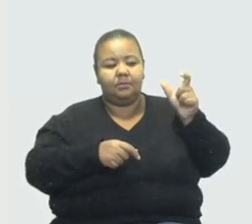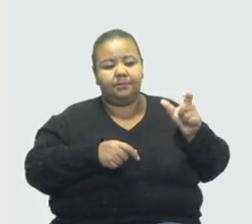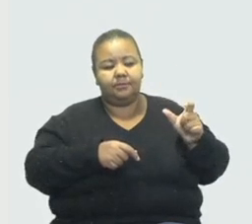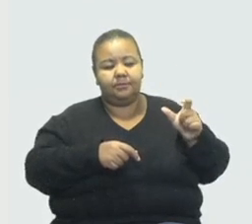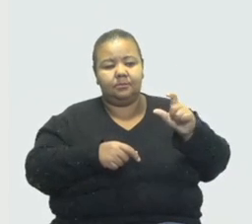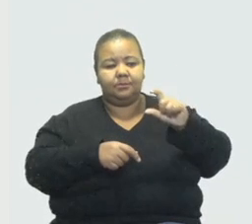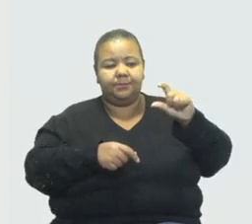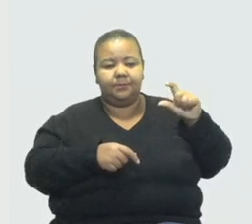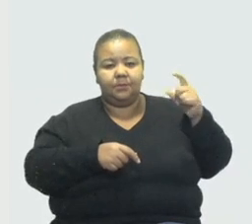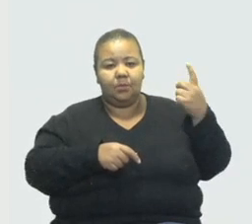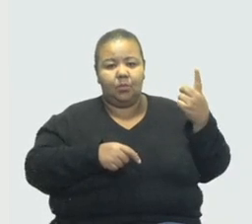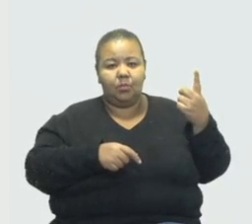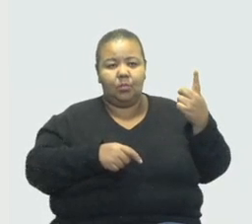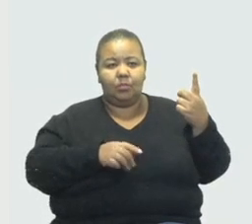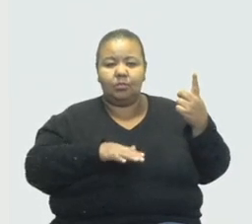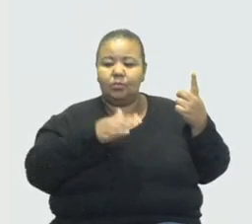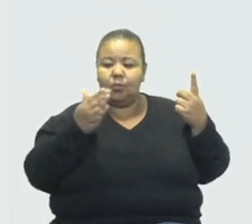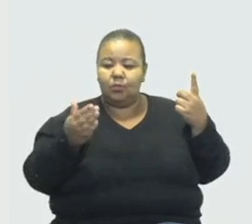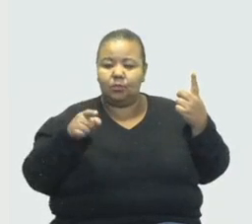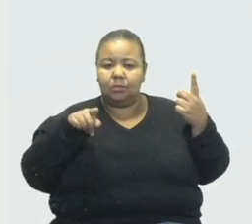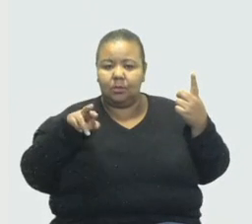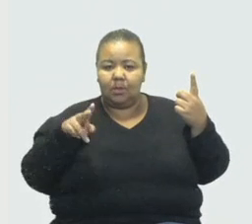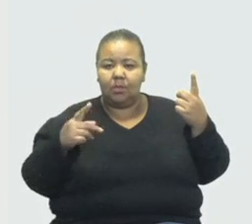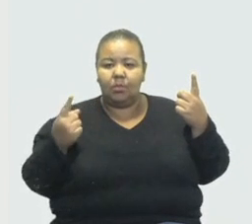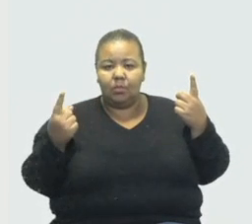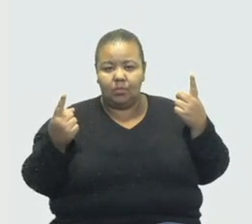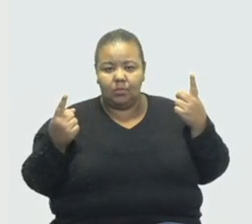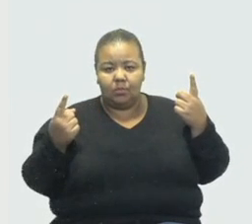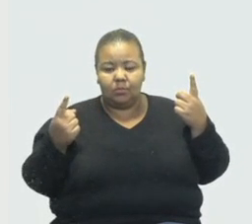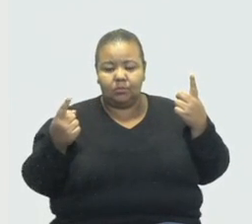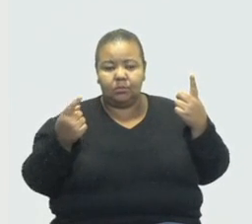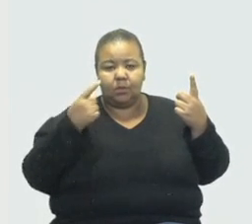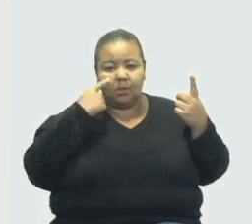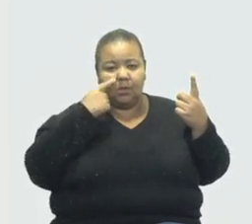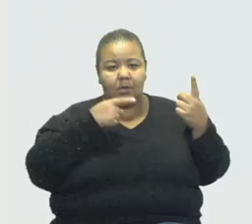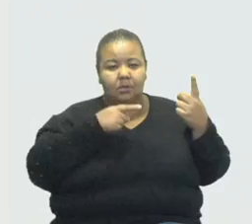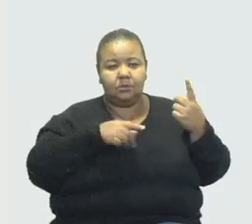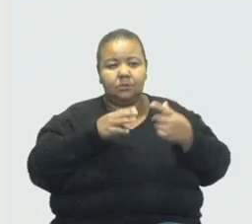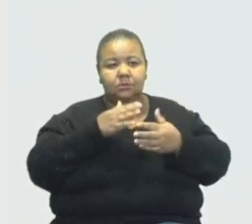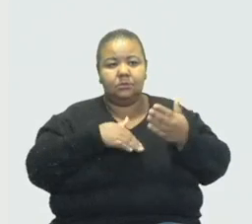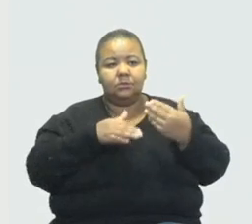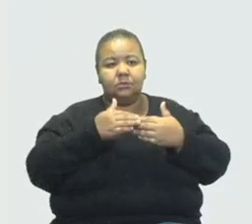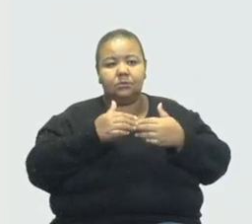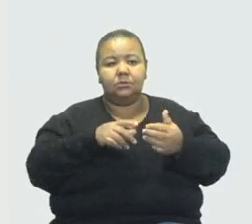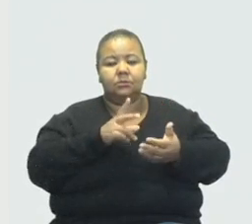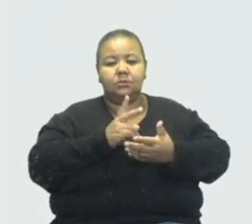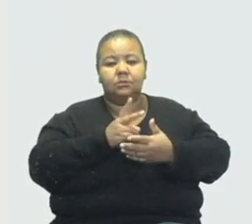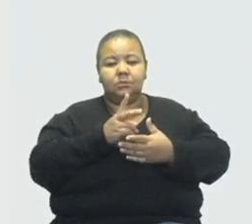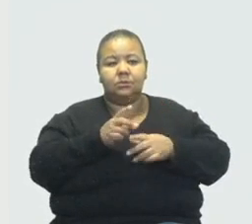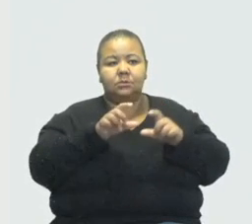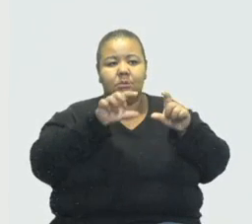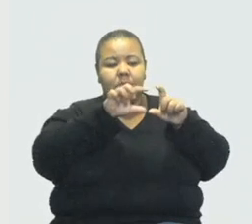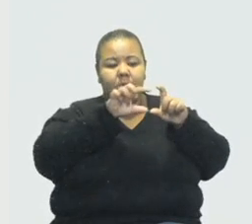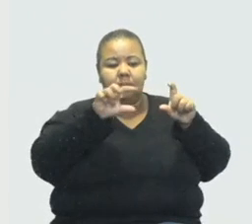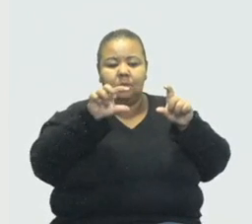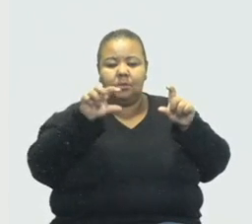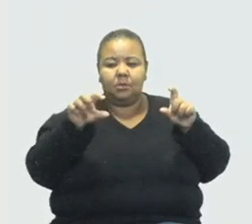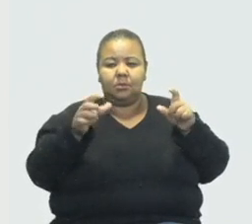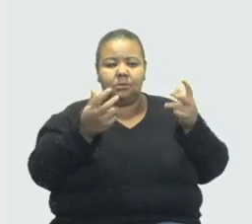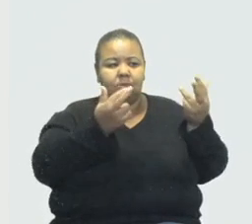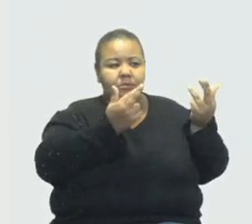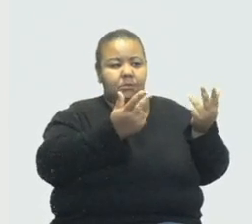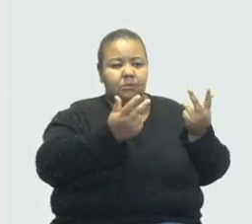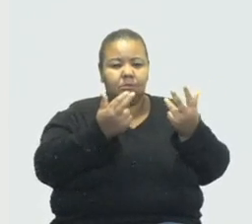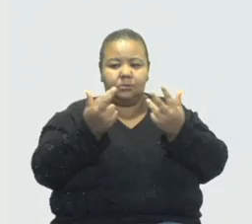1. Será que nessa outra matriz também é 1? É o 1. Observe que todos os elementos que estão na mesma posição